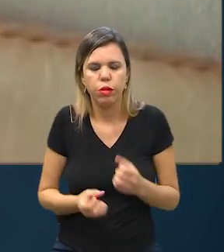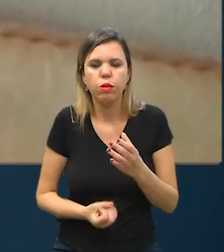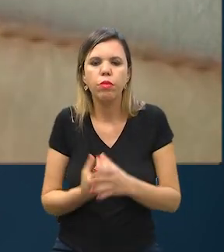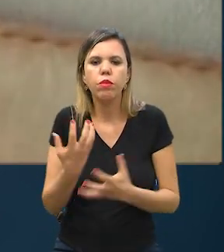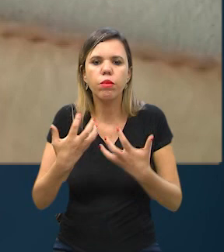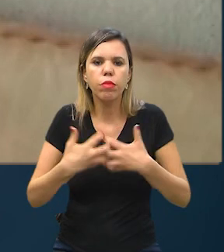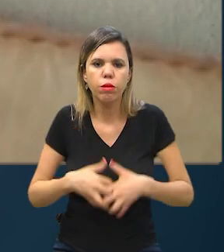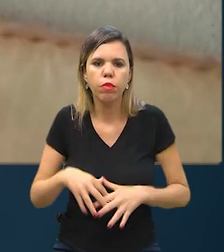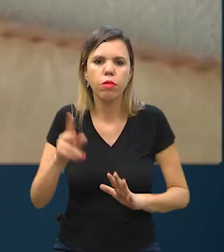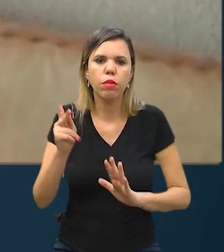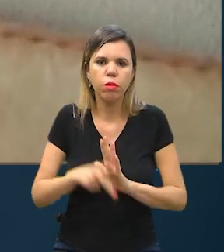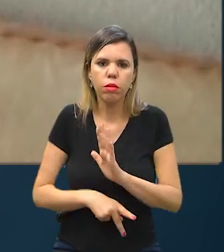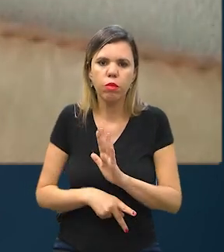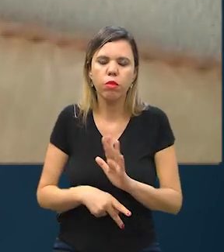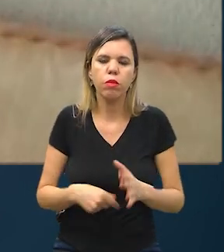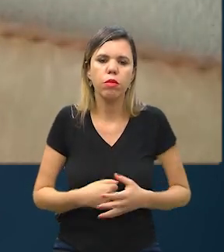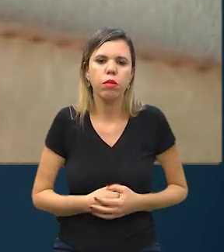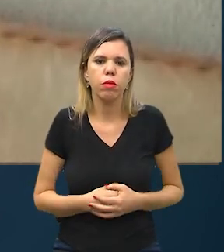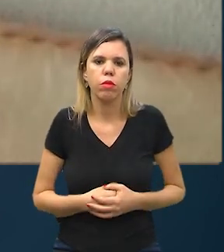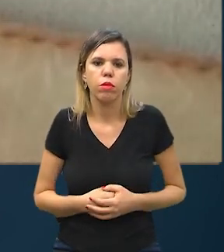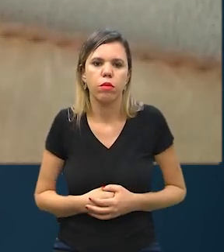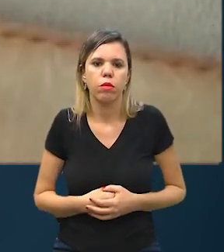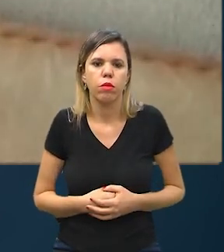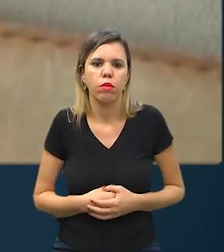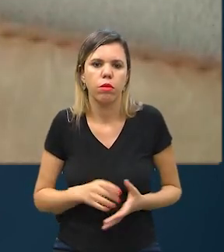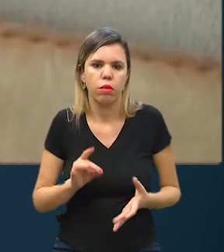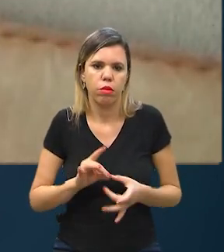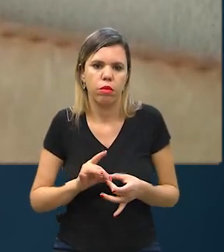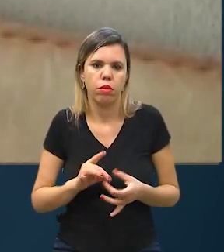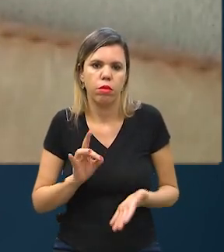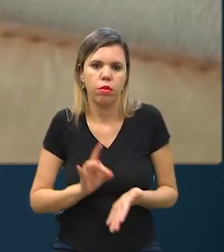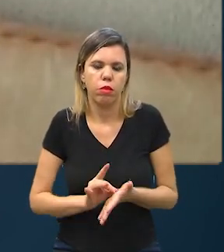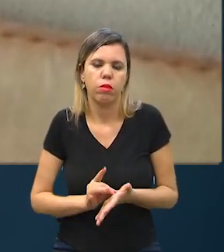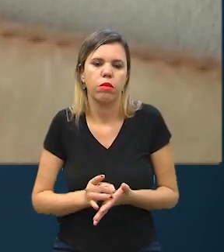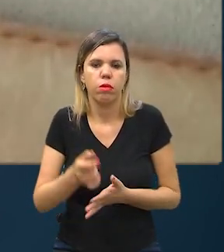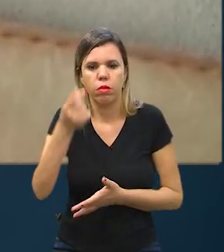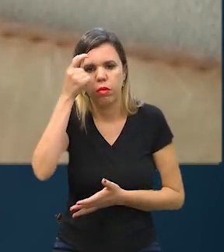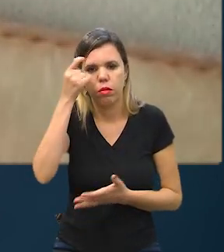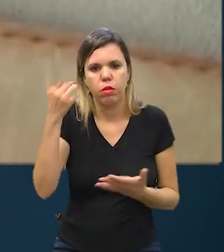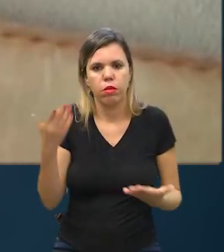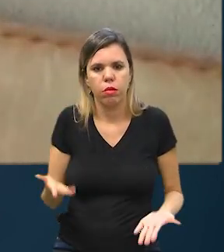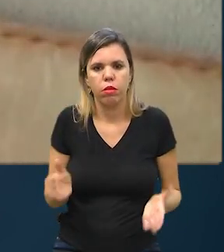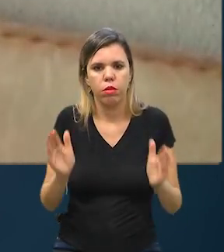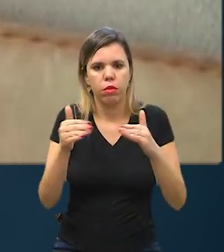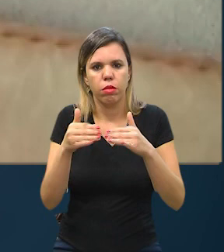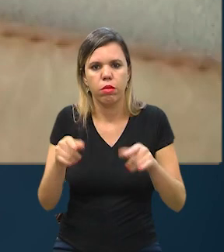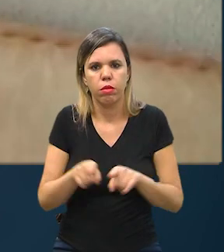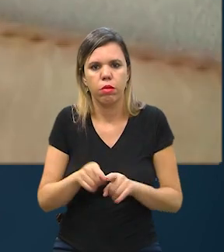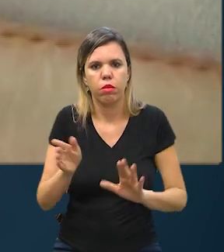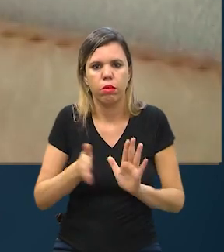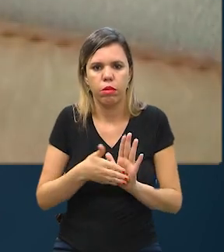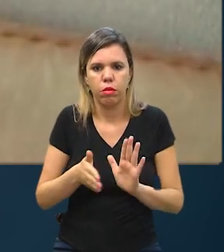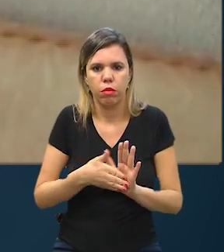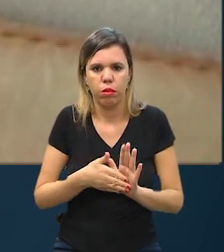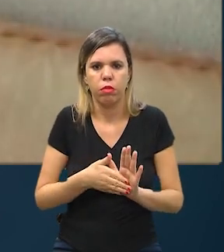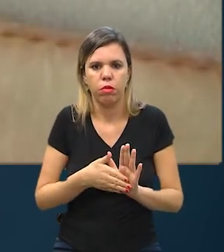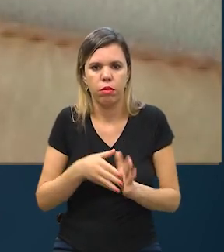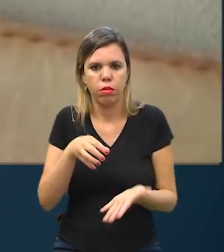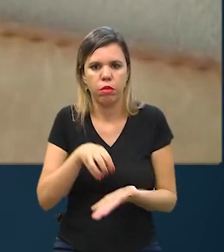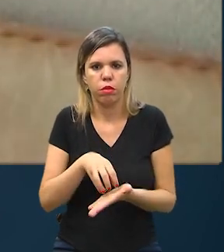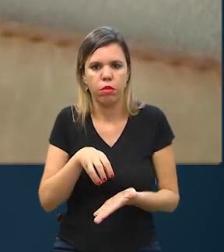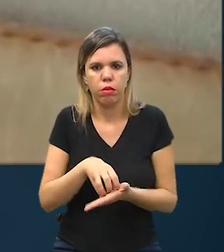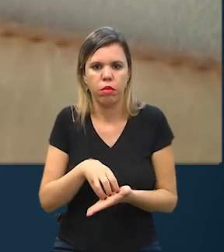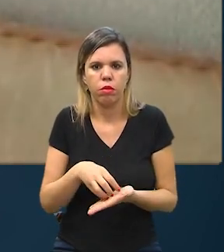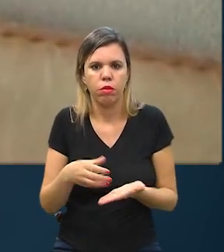noções para que eles possam realizar um plano de negócios consistente, consciente, focado